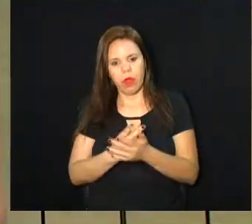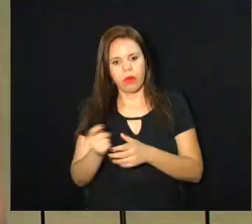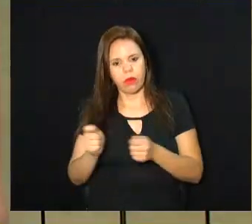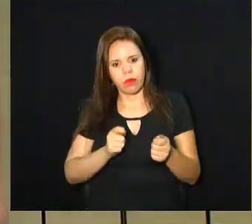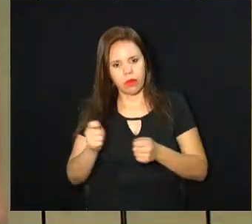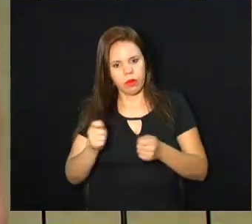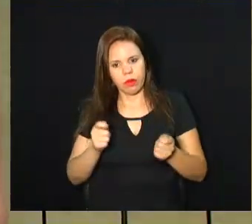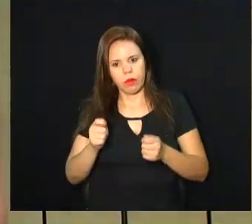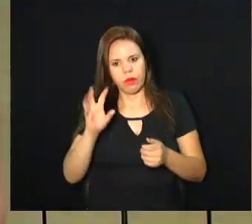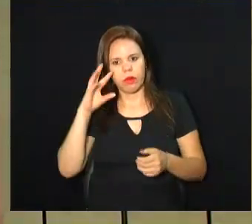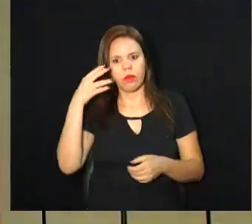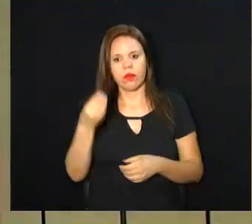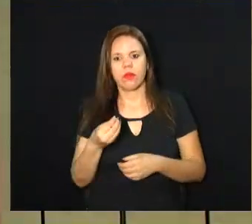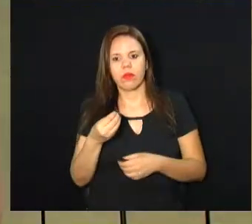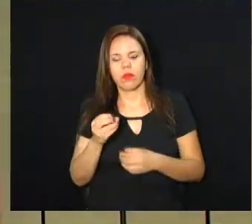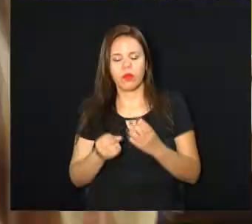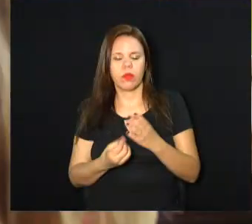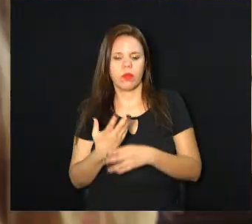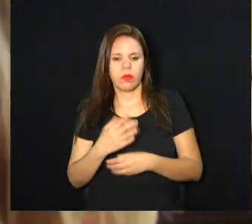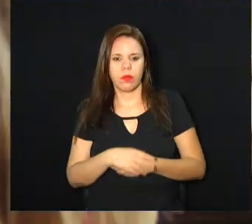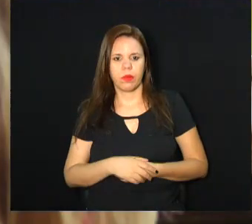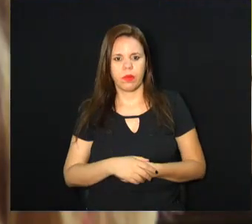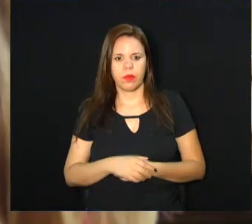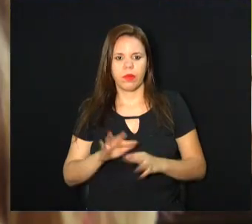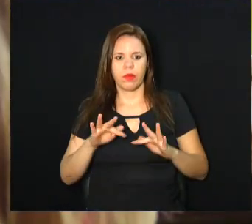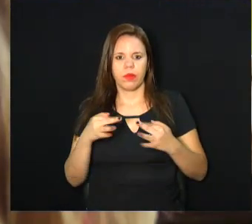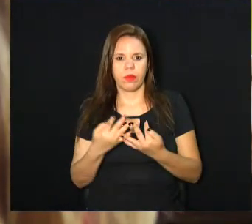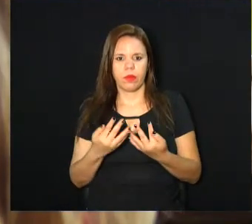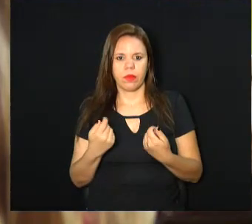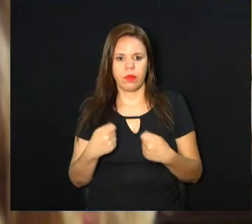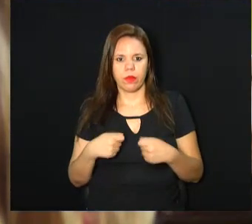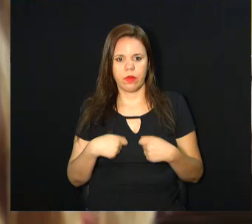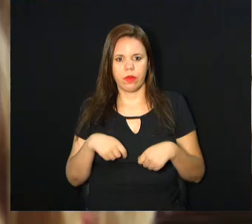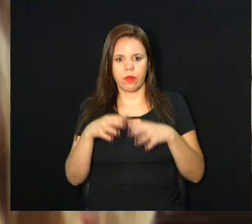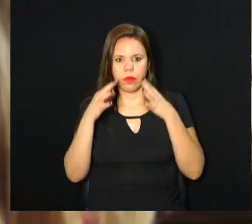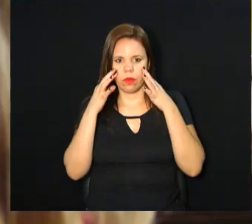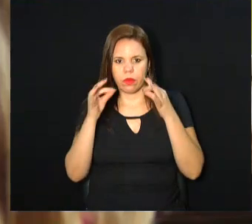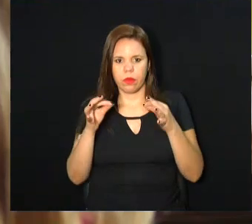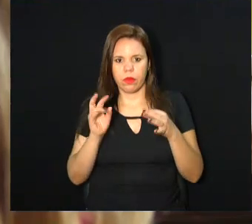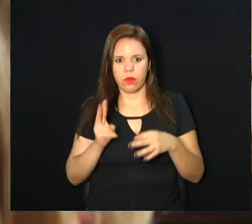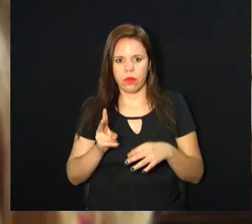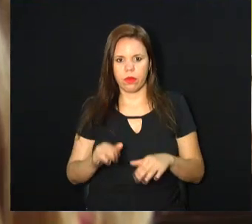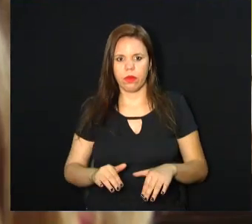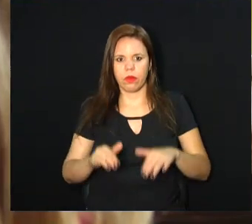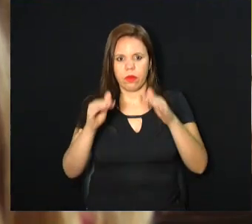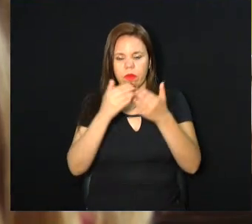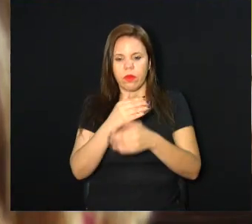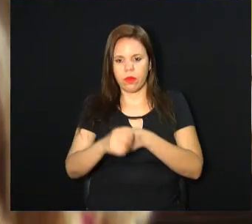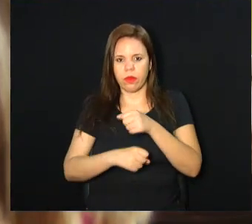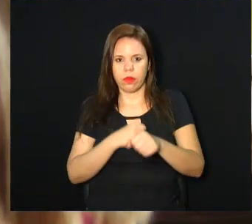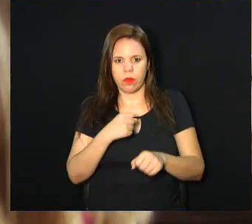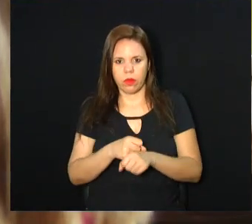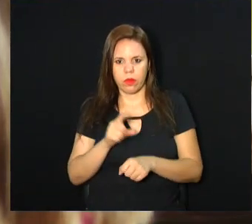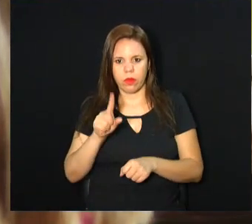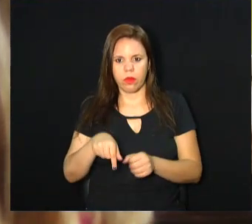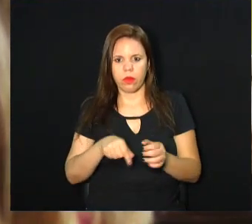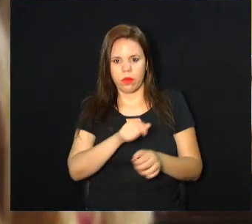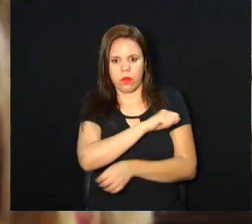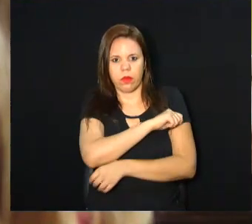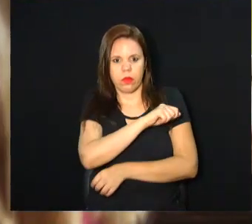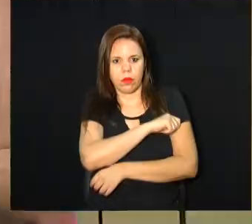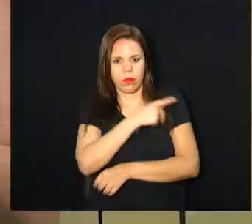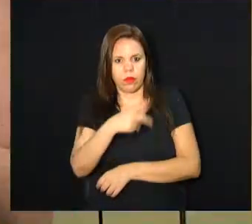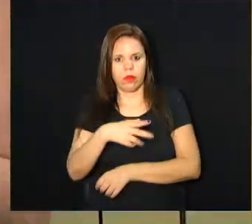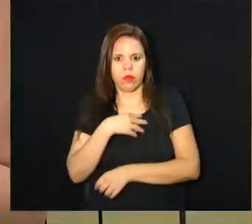equilíbrio para poder entender o que aconteceu. Os pais devem ter um olhar atento desde o início do ano sobre esse estudante, sobre